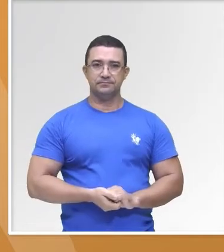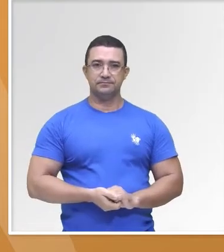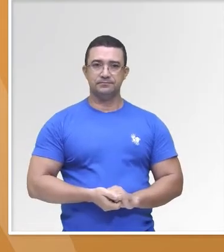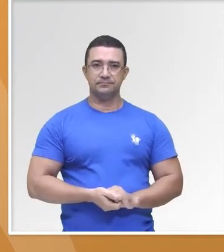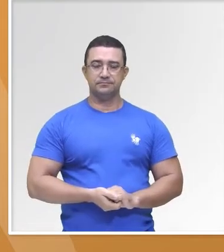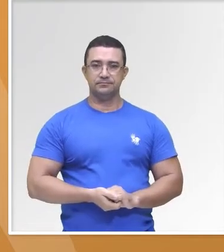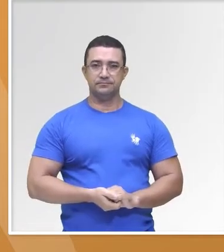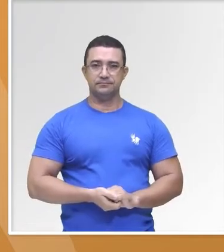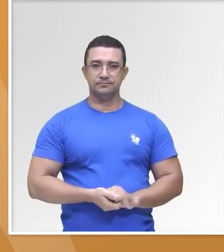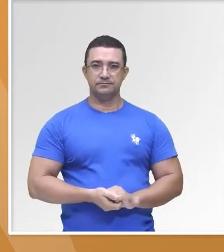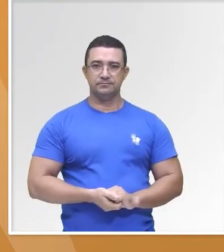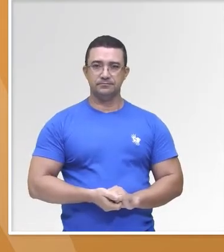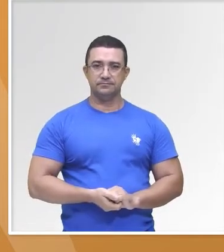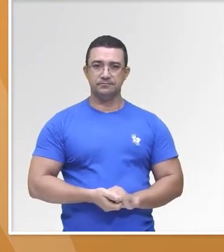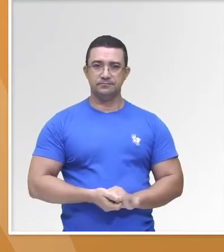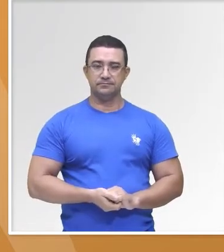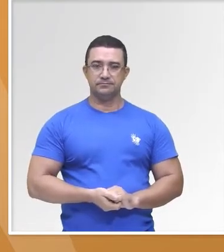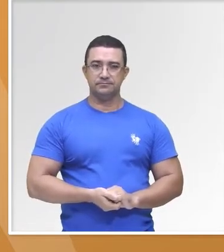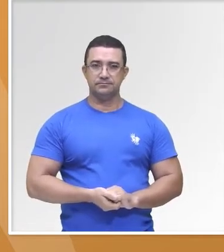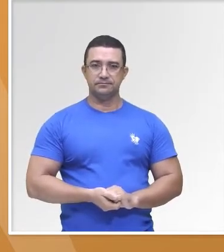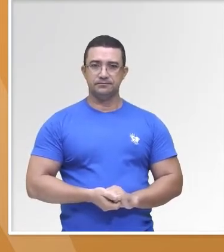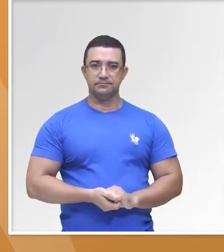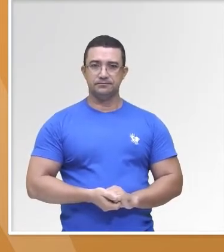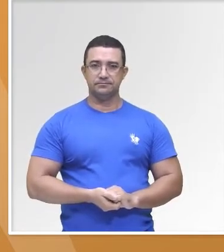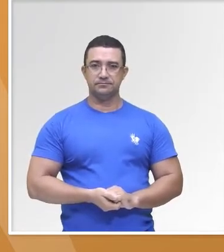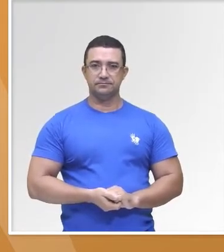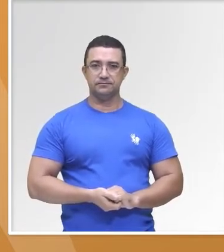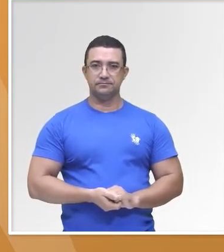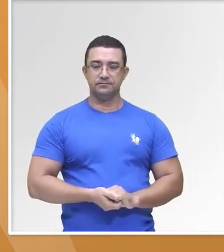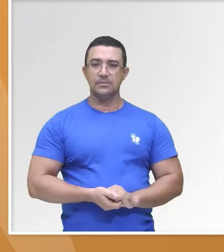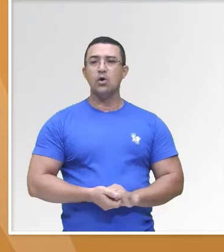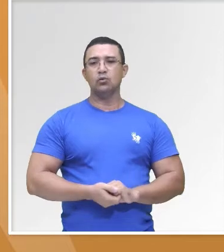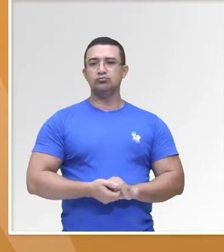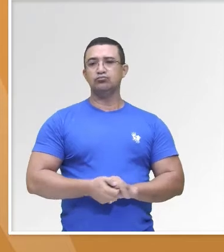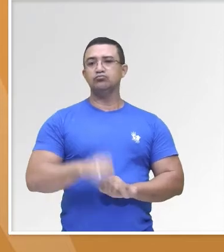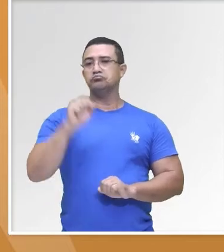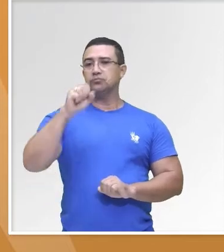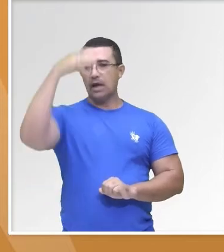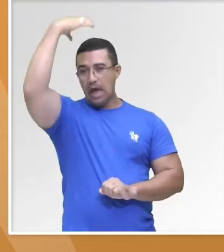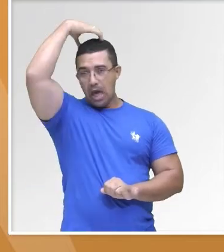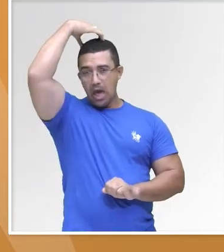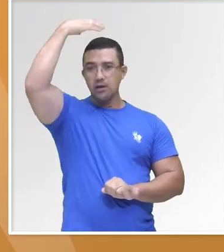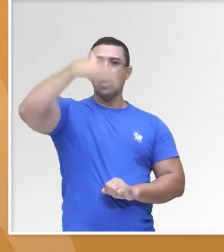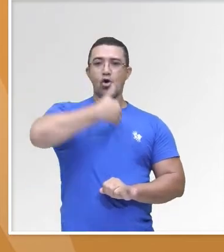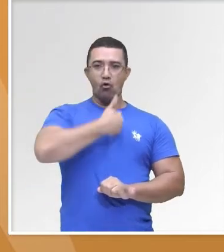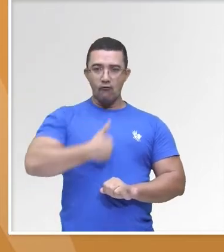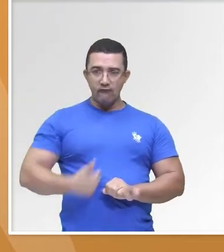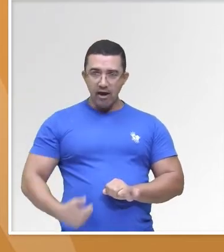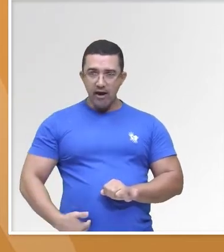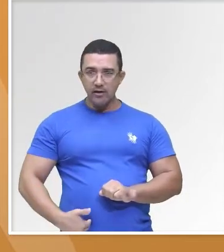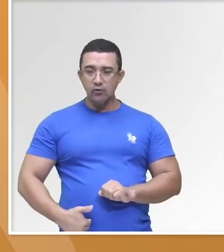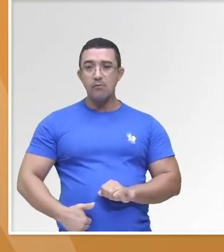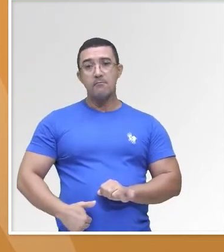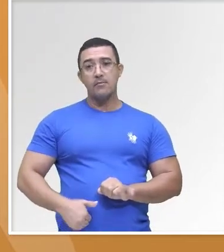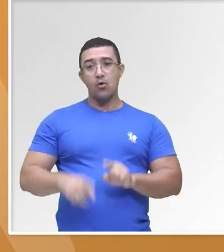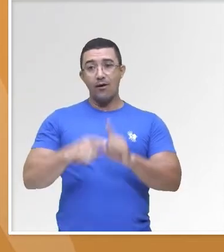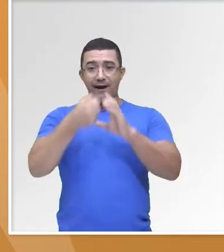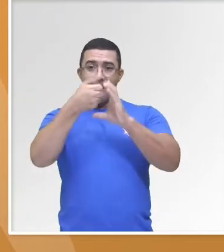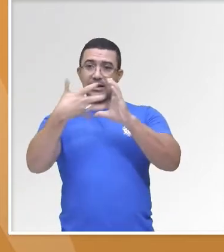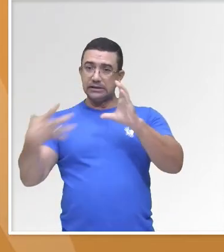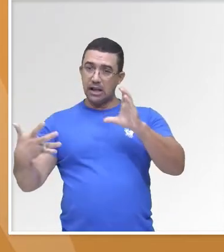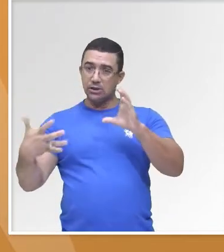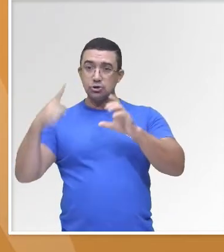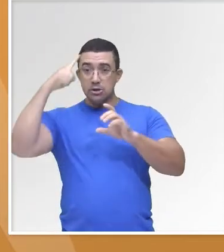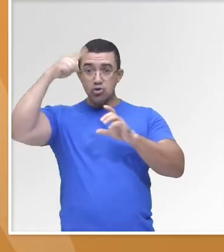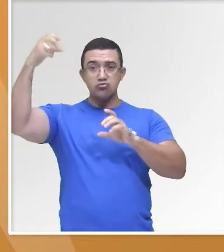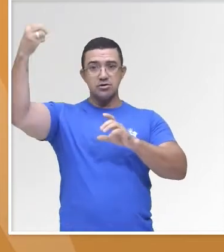Ok? Absolutismo esclarecido. Então, eles estão ali governando com uma característica iluminista, porém,